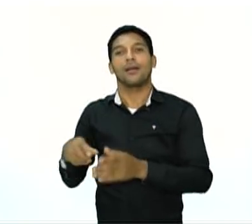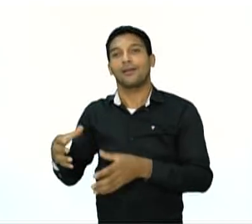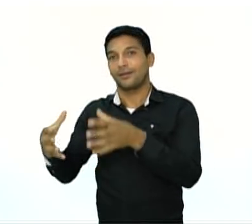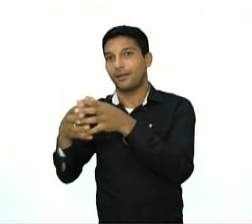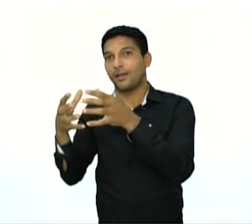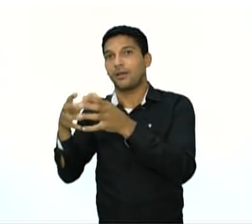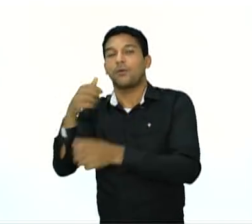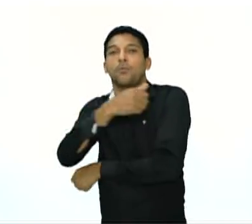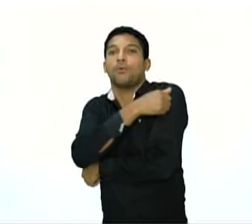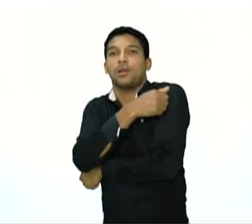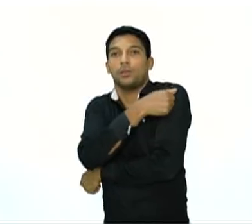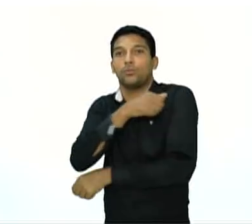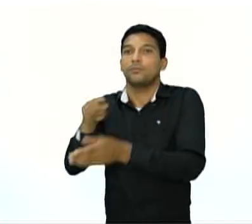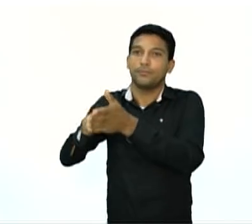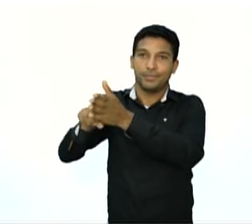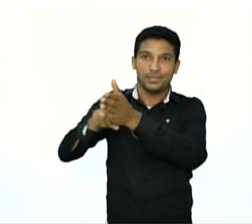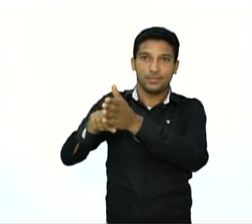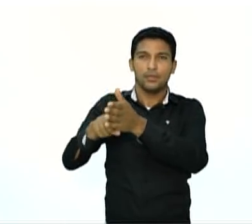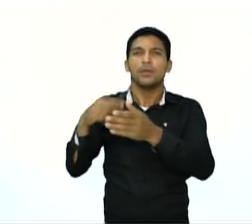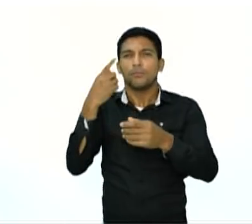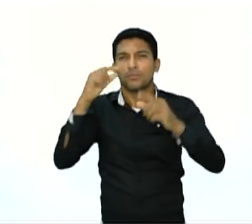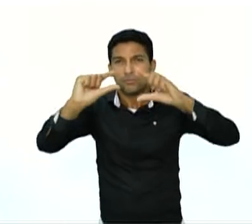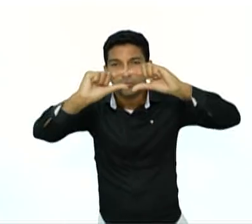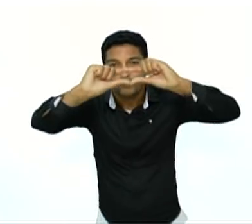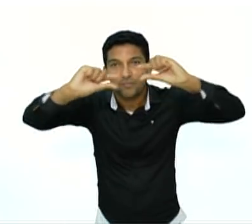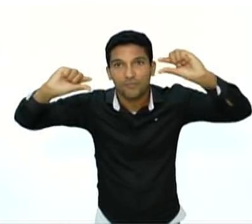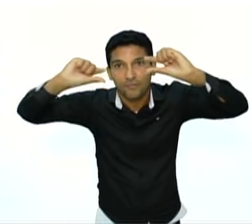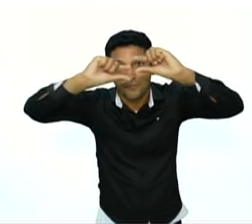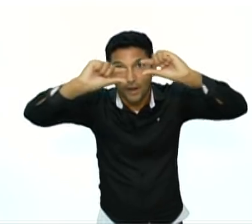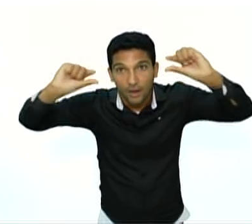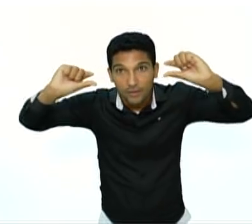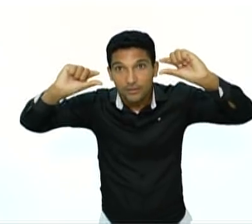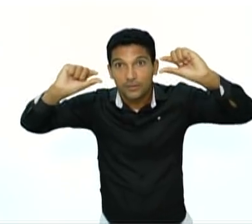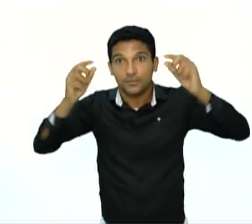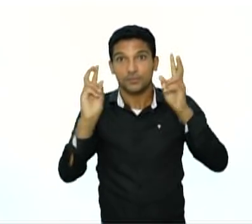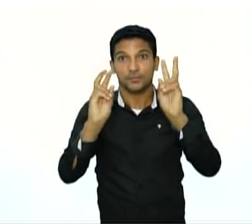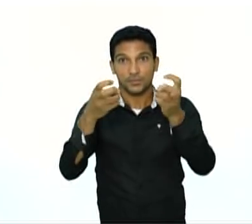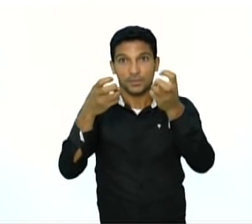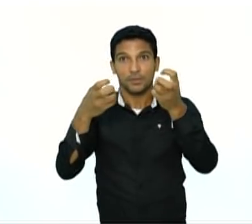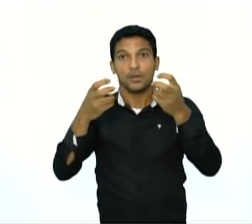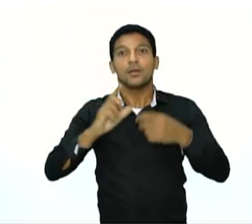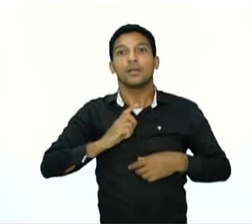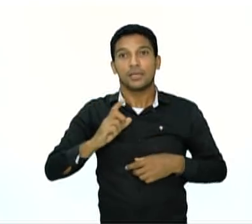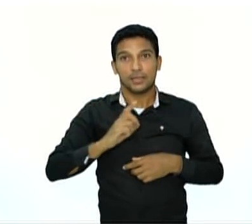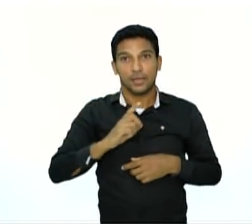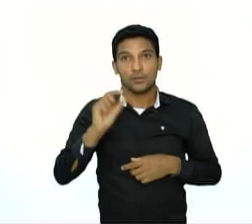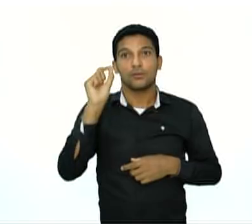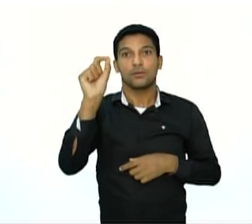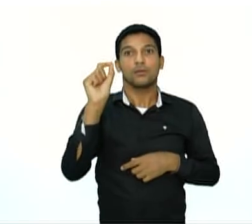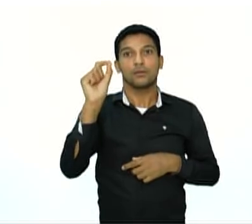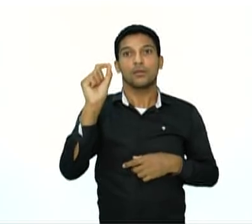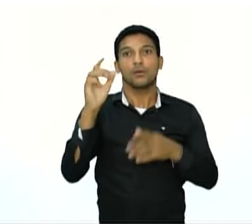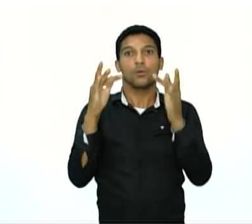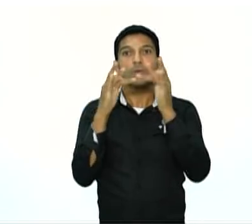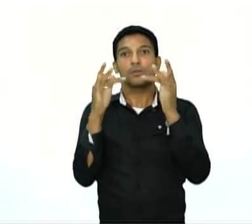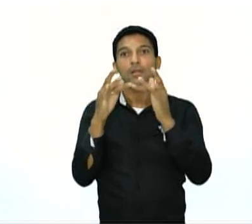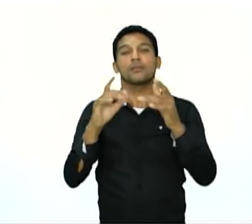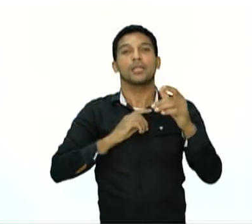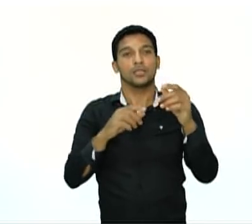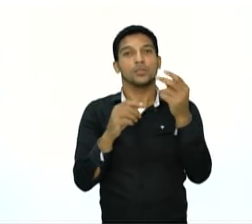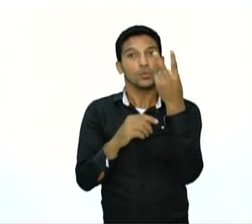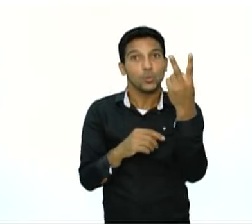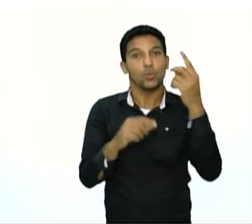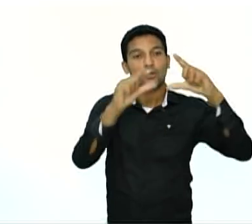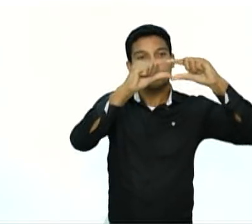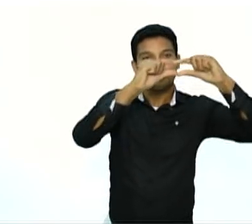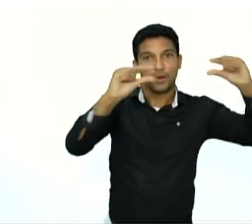pesquisam. Nós conseguimos visualizar aqui que nós estamos tendo aqui o contato com duas orações.